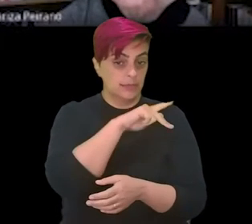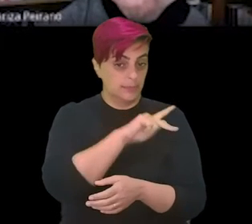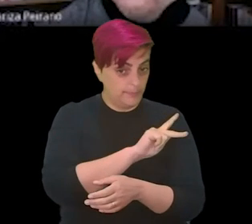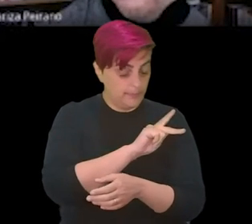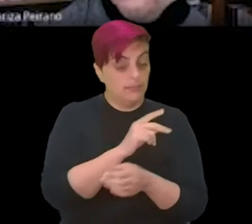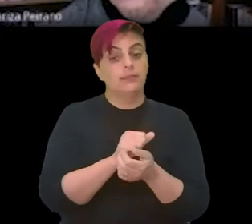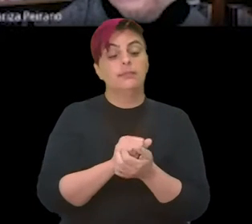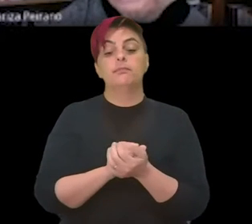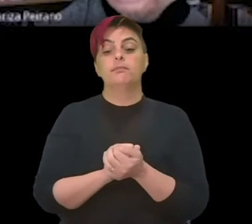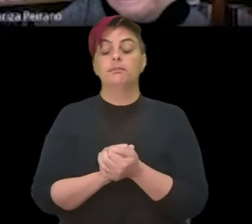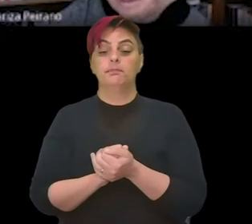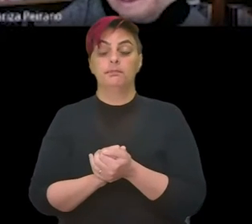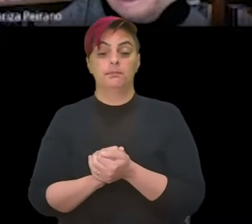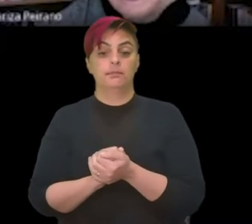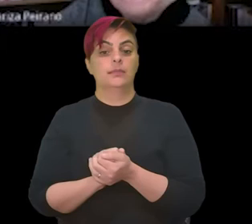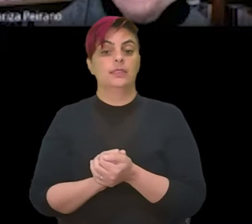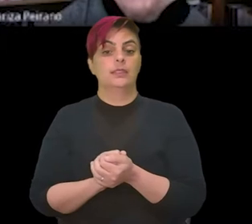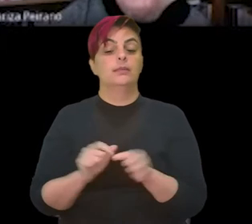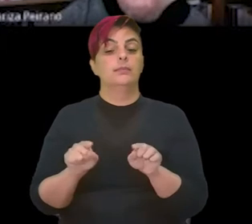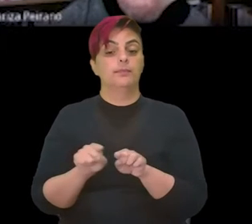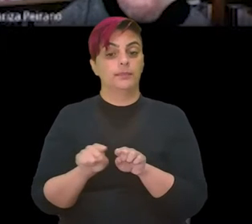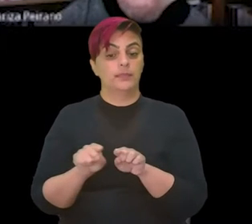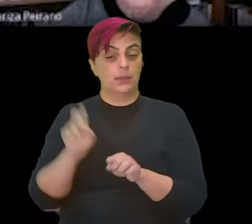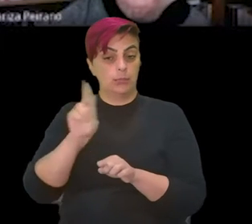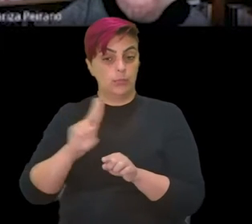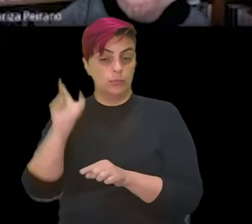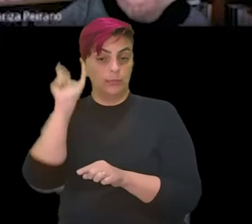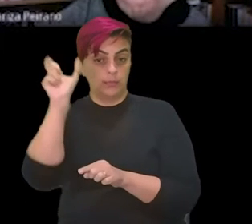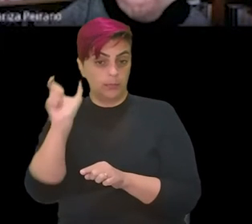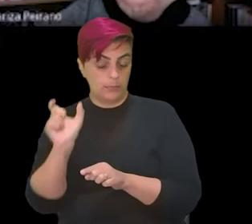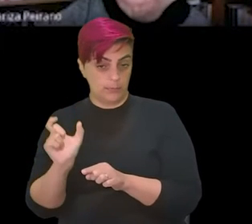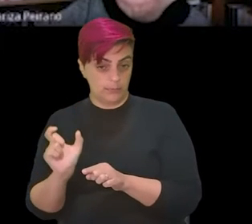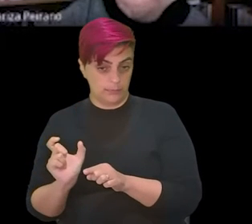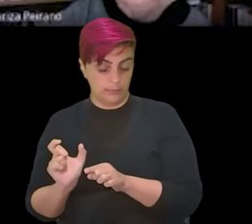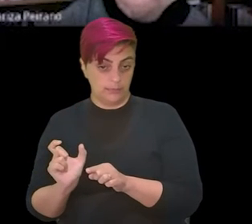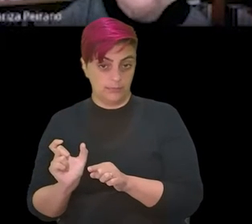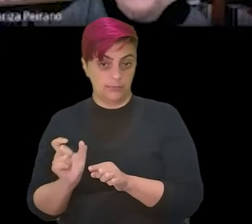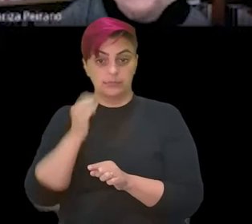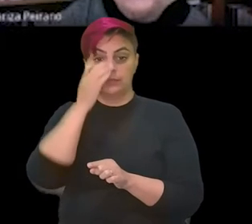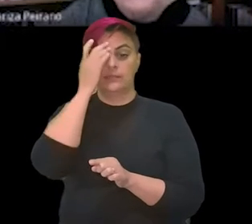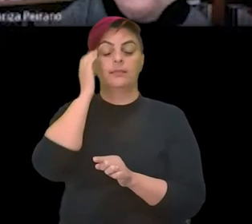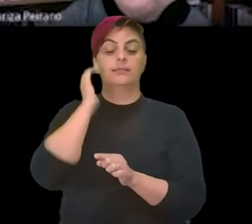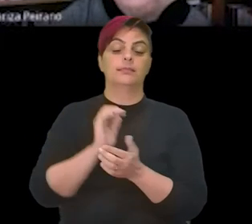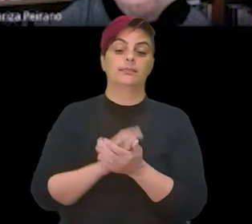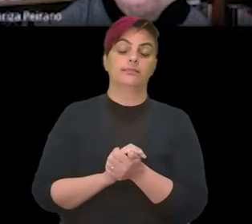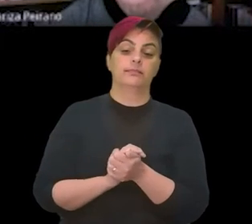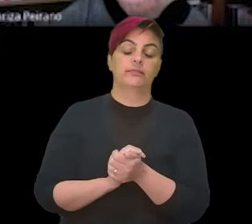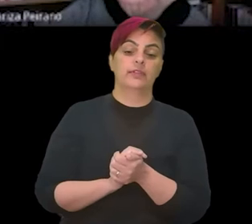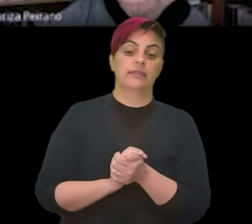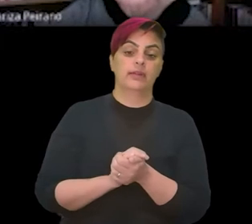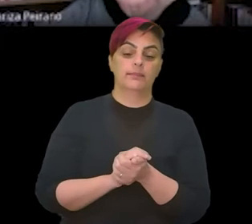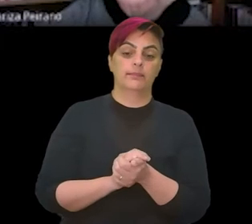dele, Helena Wayne, que justificou que eliminar a palavra nigger das